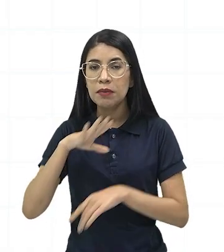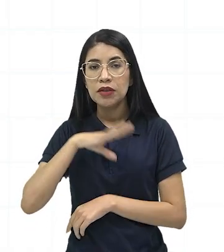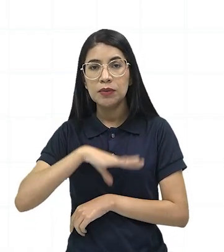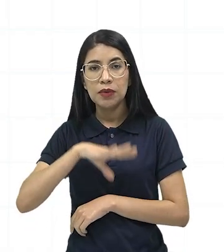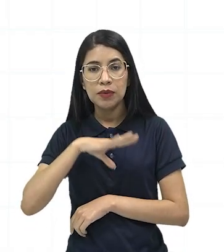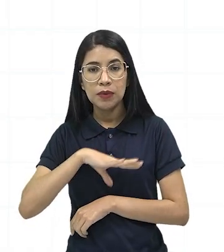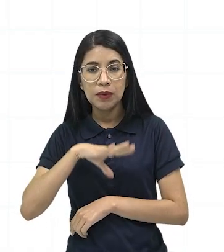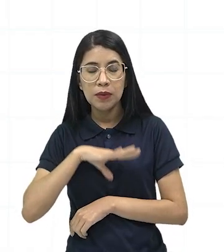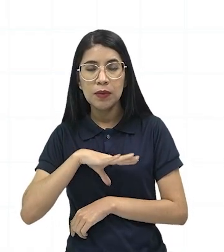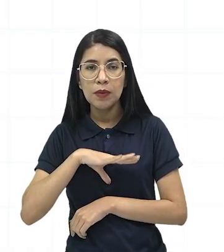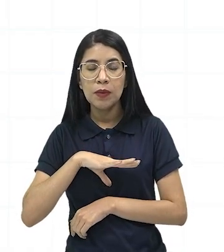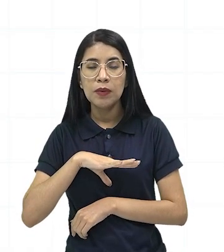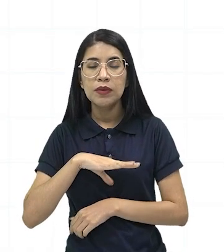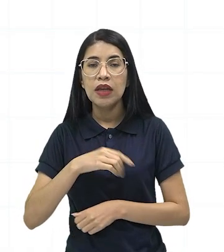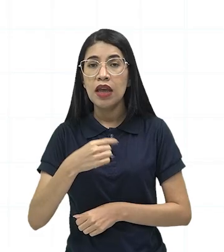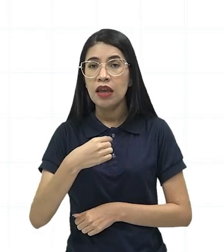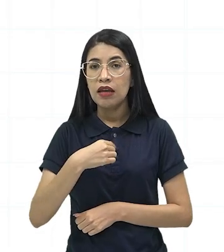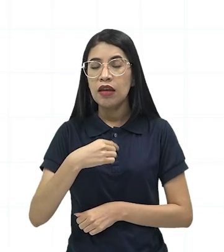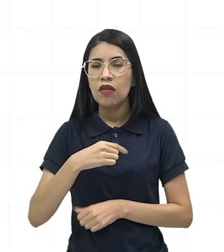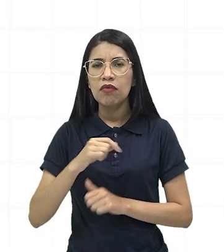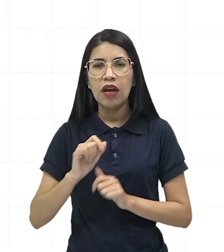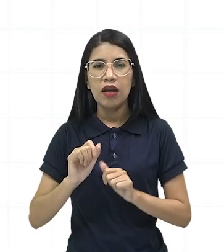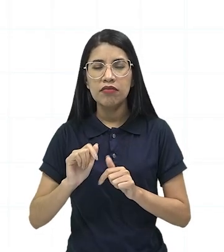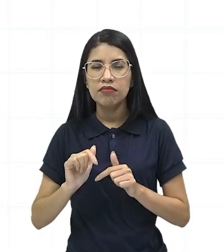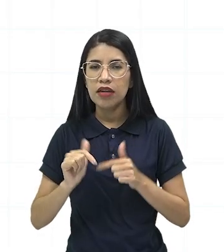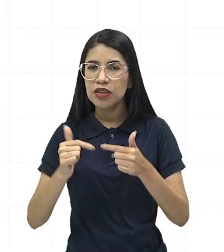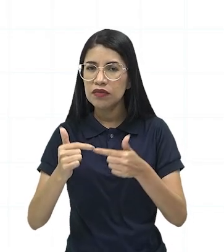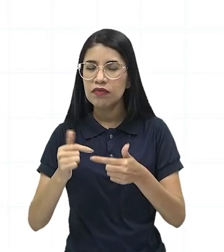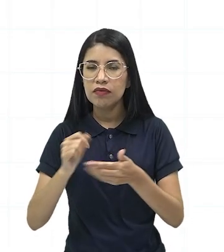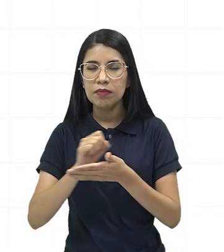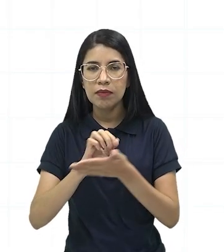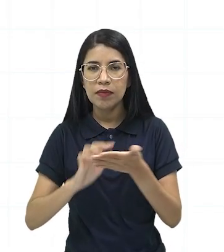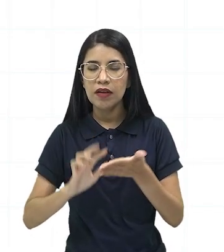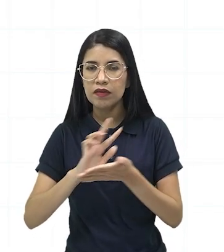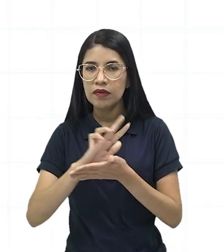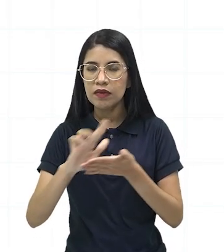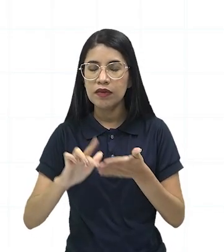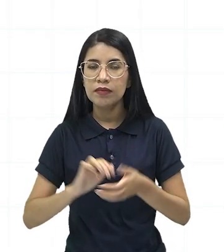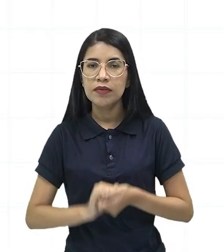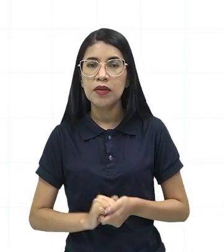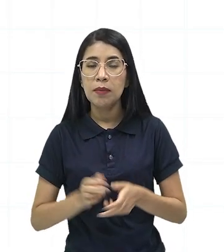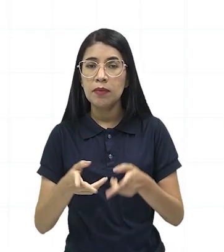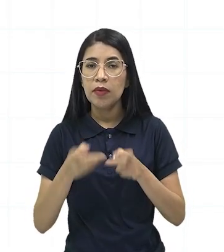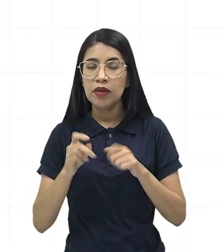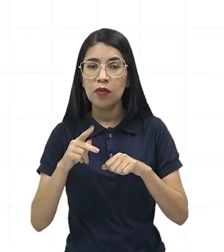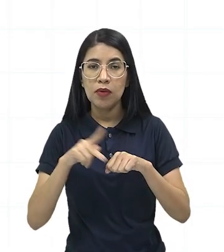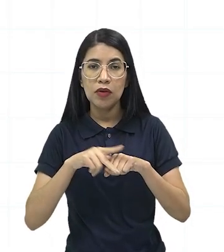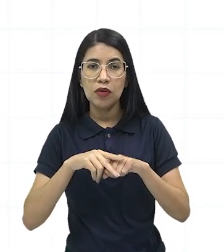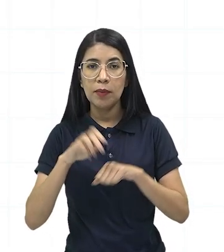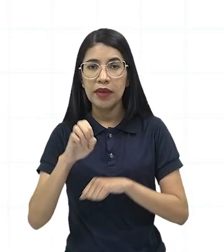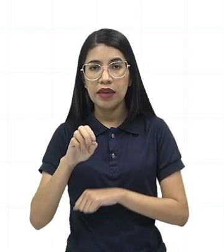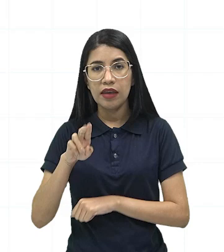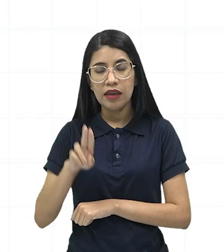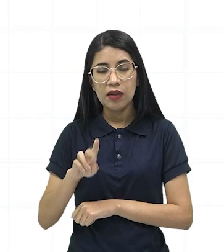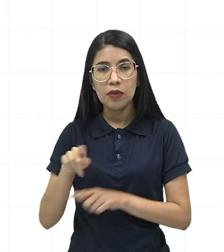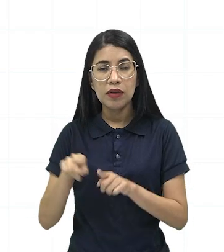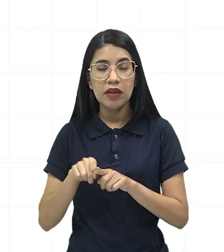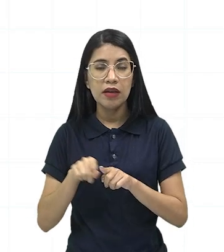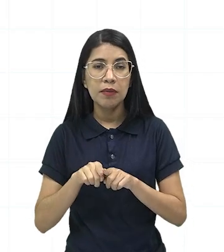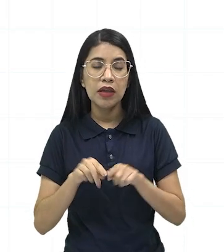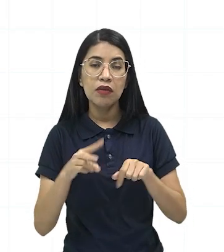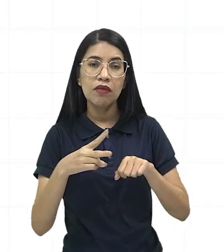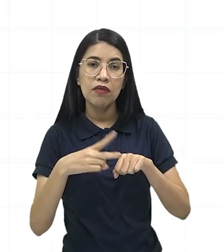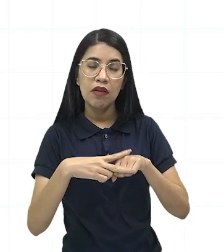portuguesa, eu fiz todas as minhas atividades. Então, observe que o pronome eu está presente, assim como o verbo